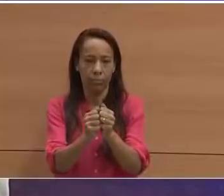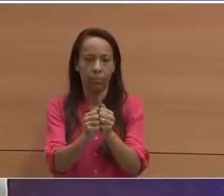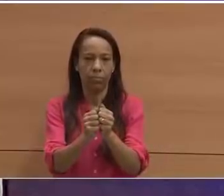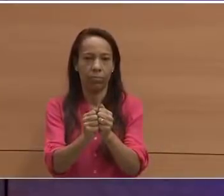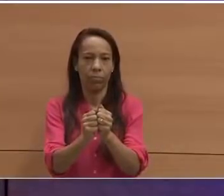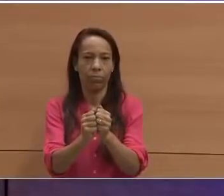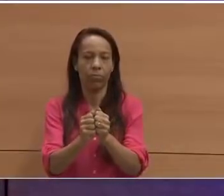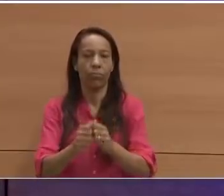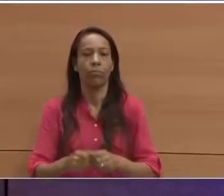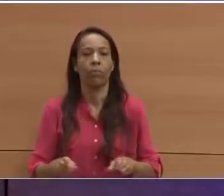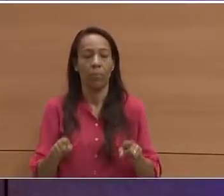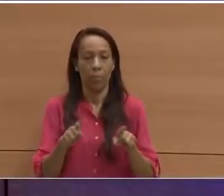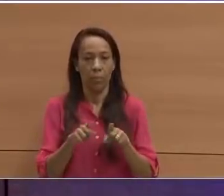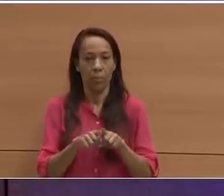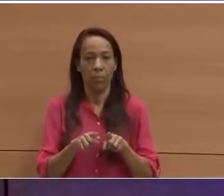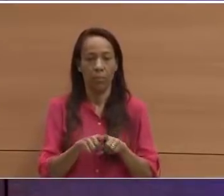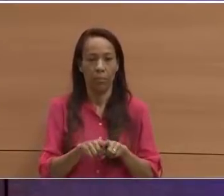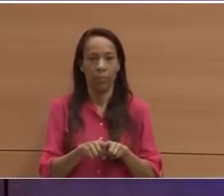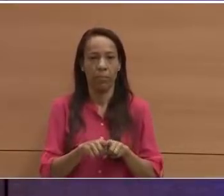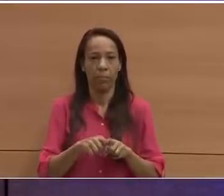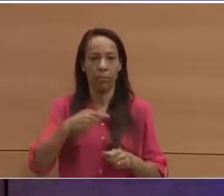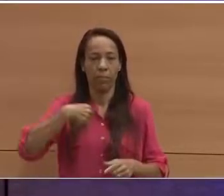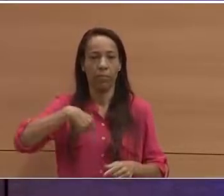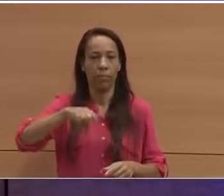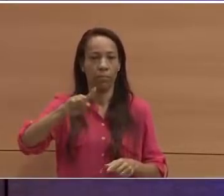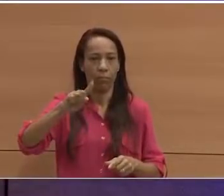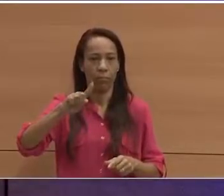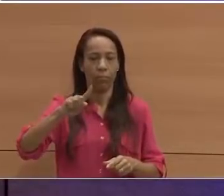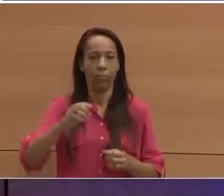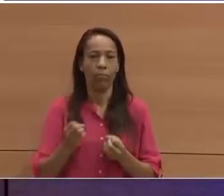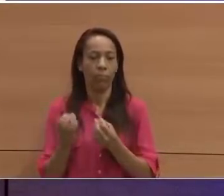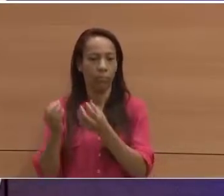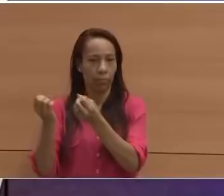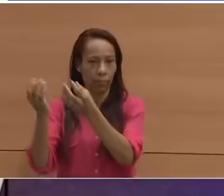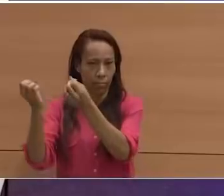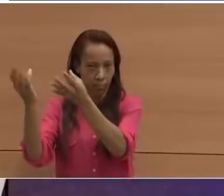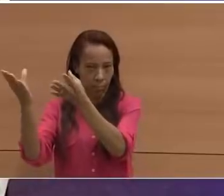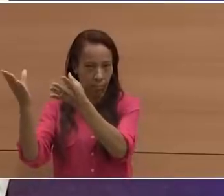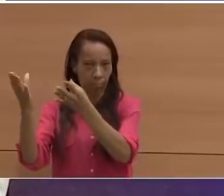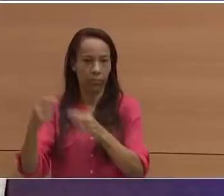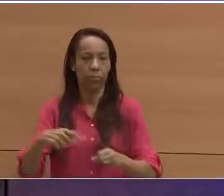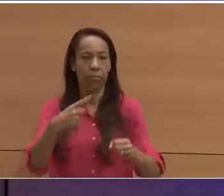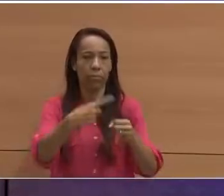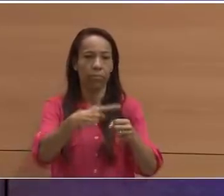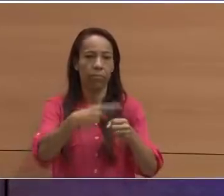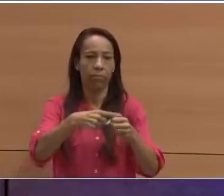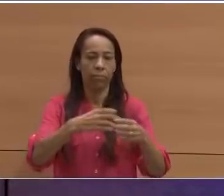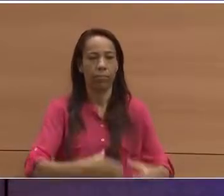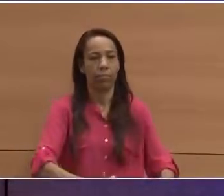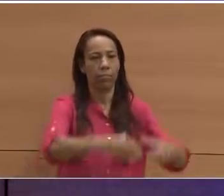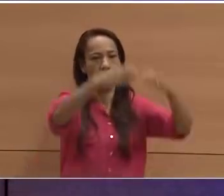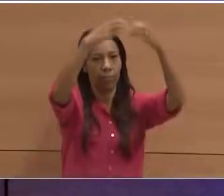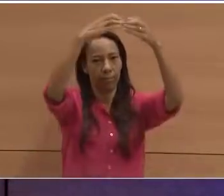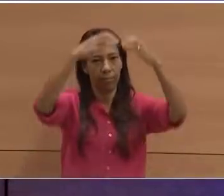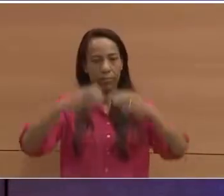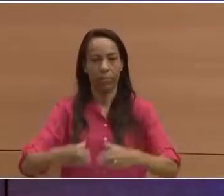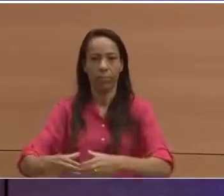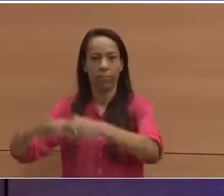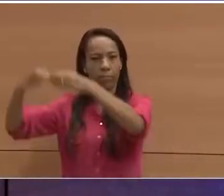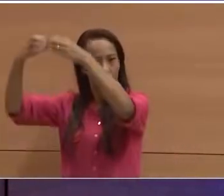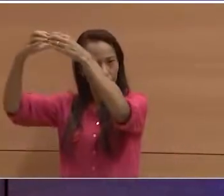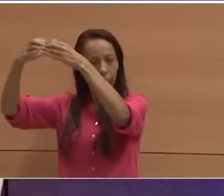pela Macedônia, porque devo percorrer a Macedônia, e bem pode ser